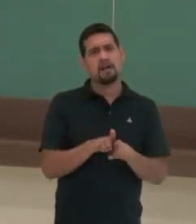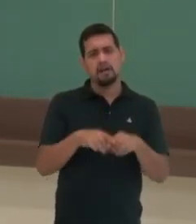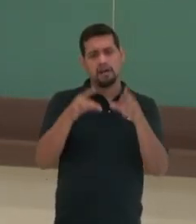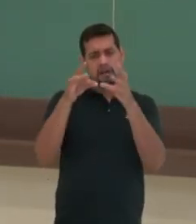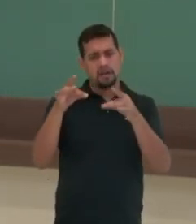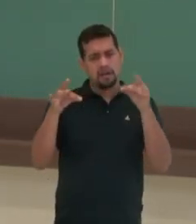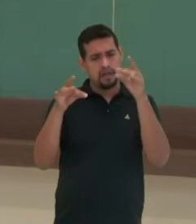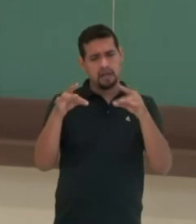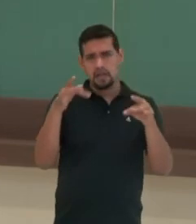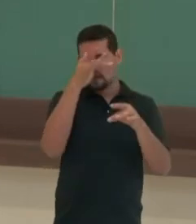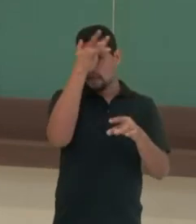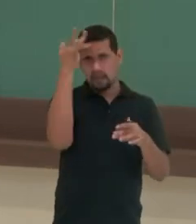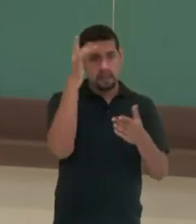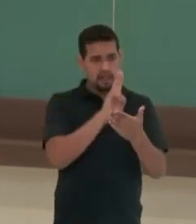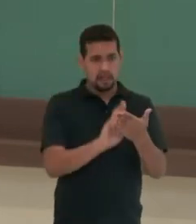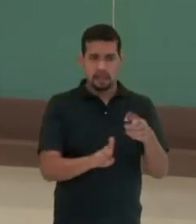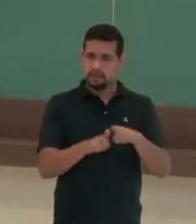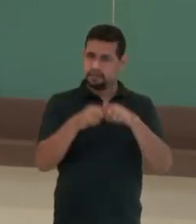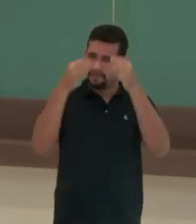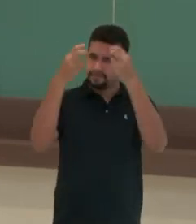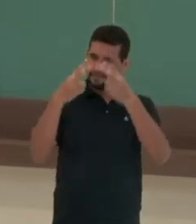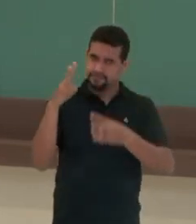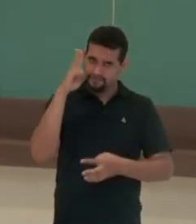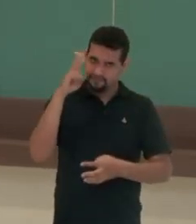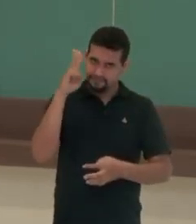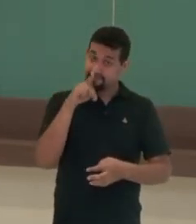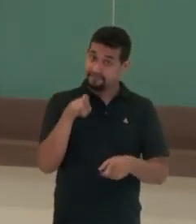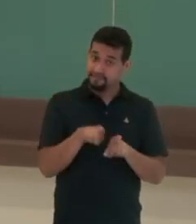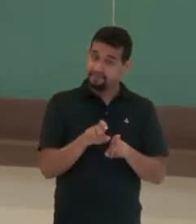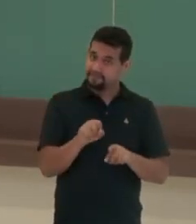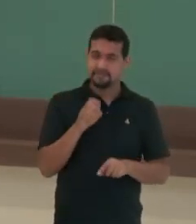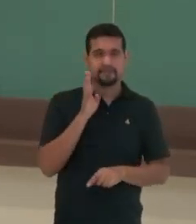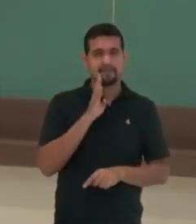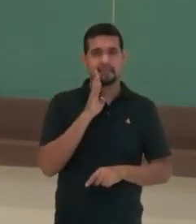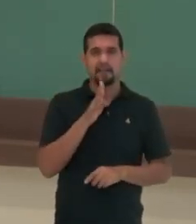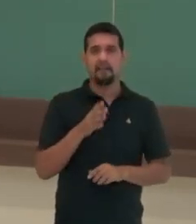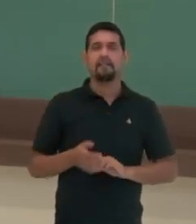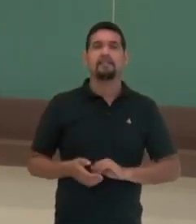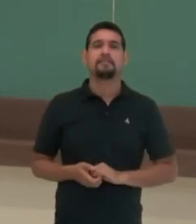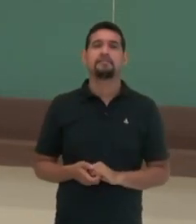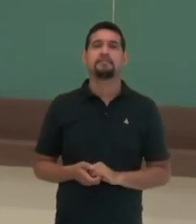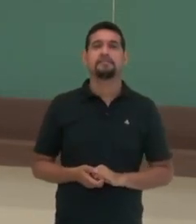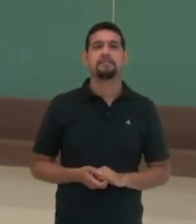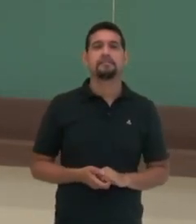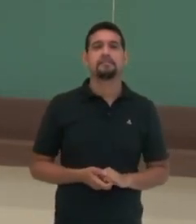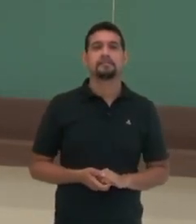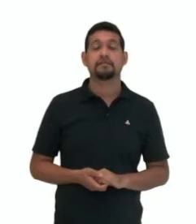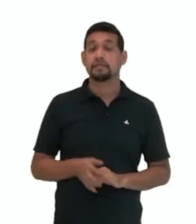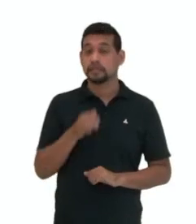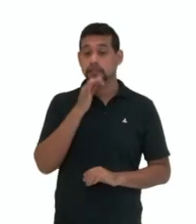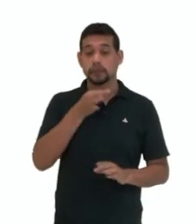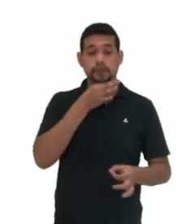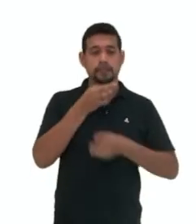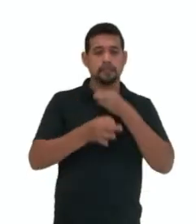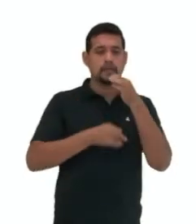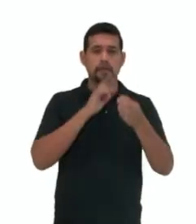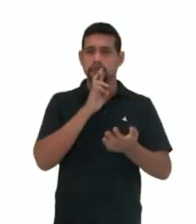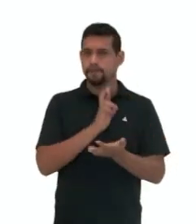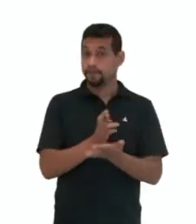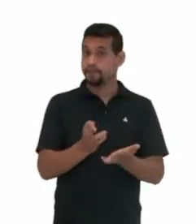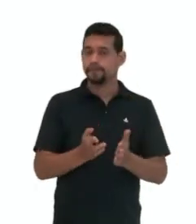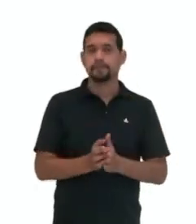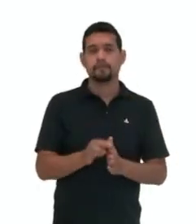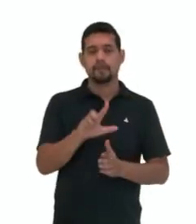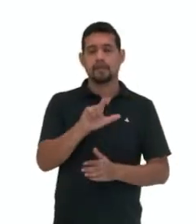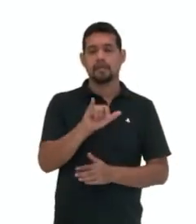para que as pessoas leiam e contem a sua história também, né? Bem bacana. Então, sugestão de resposta, né?